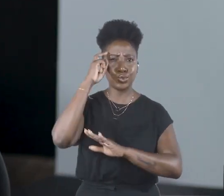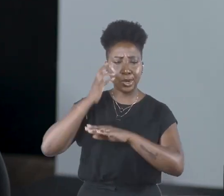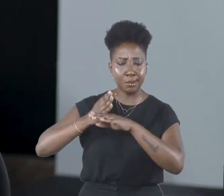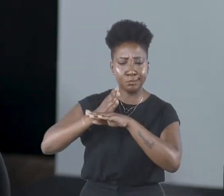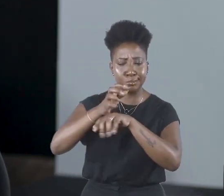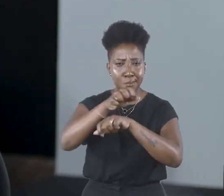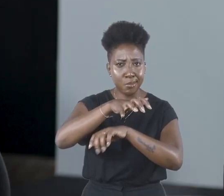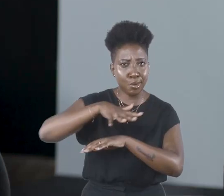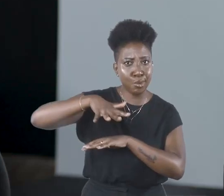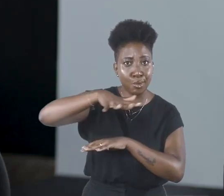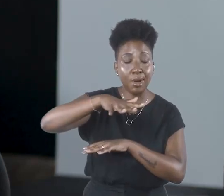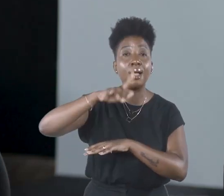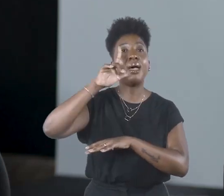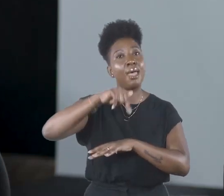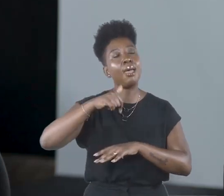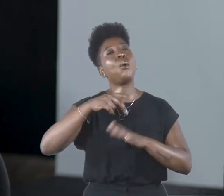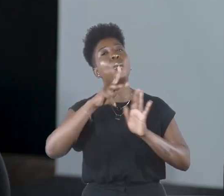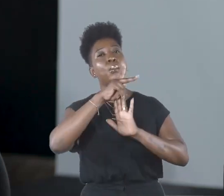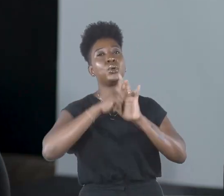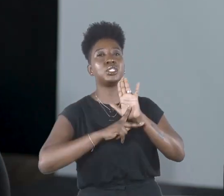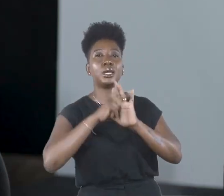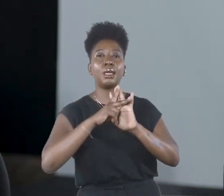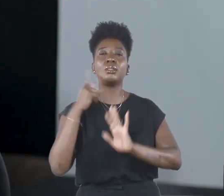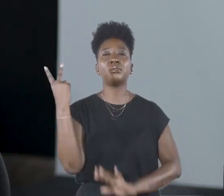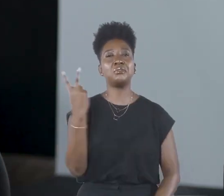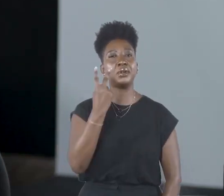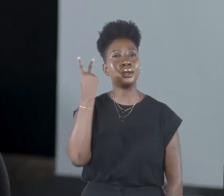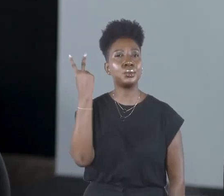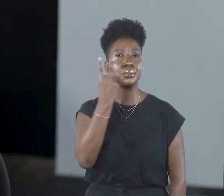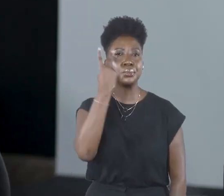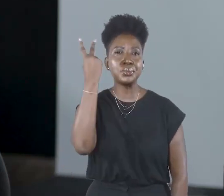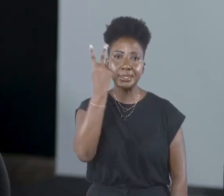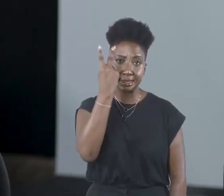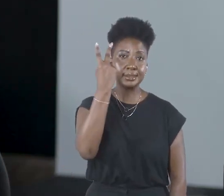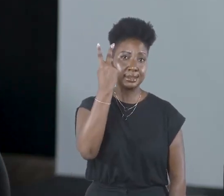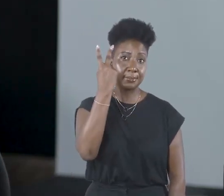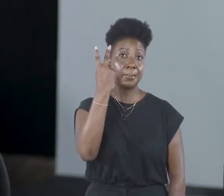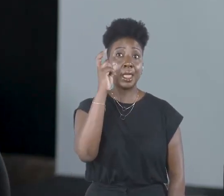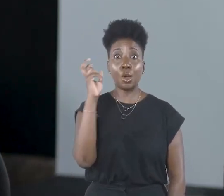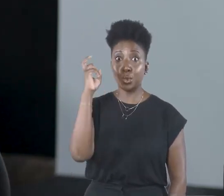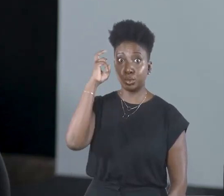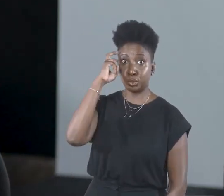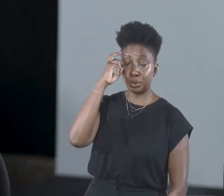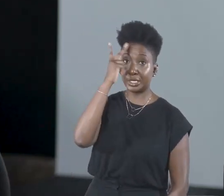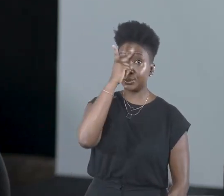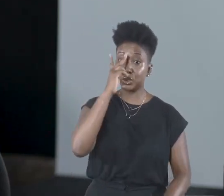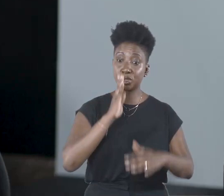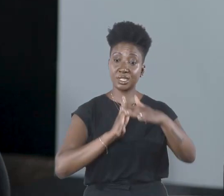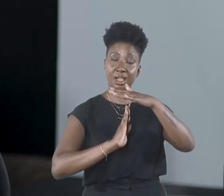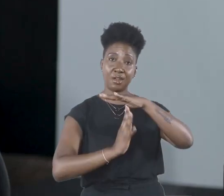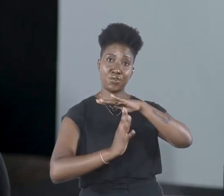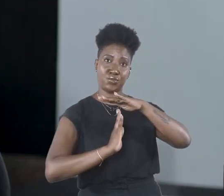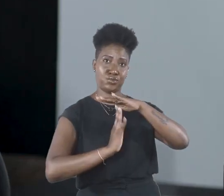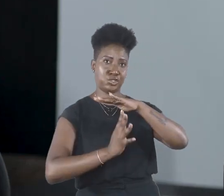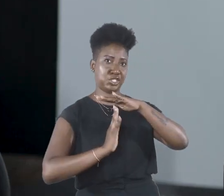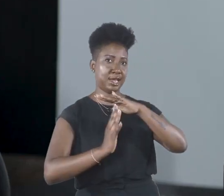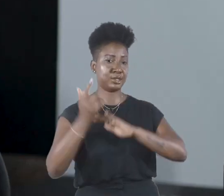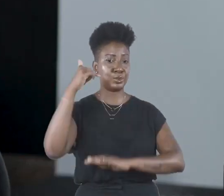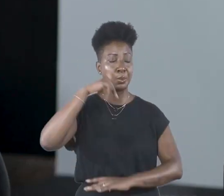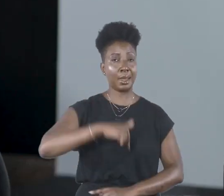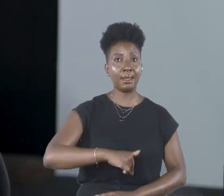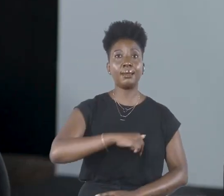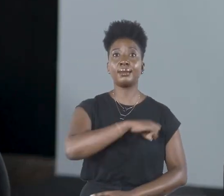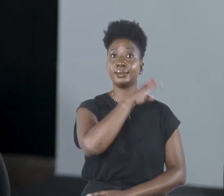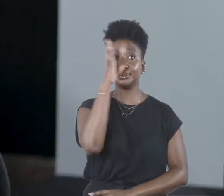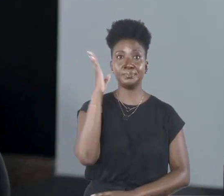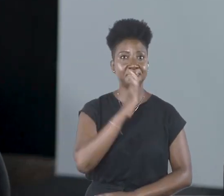Sem Fronteiras. É um projeto que valoriza a cultura dos refugiados e imigrantes que